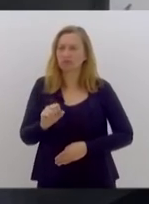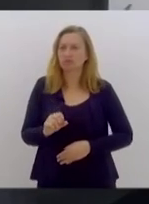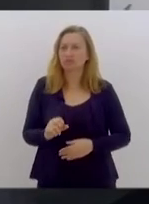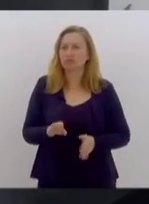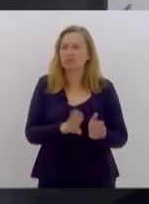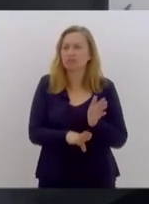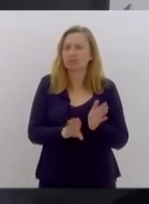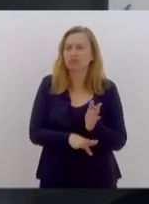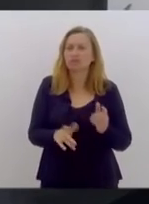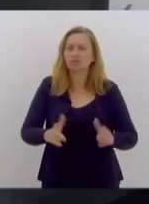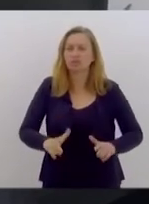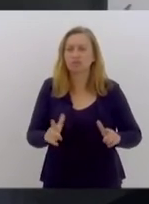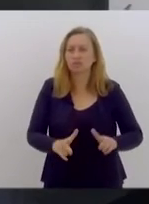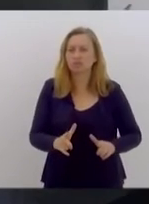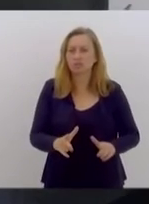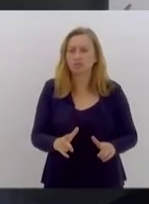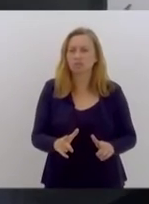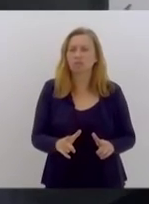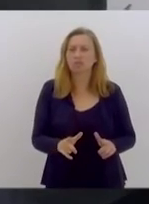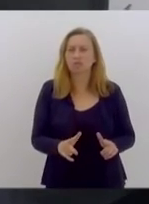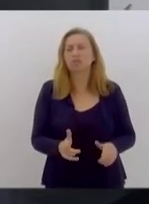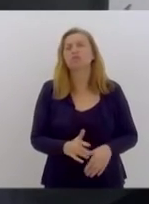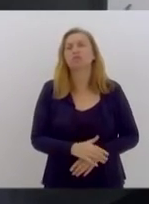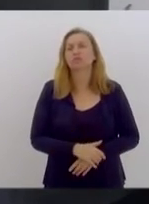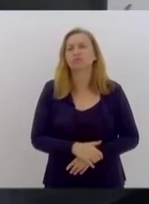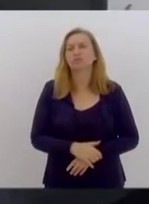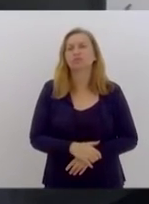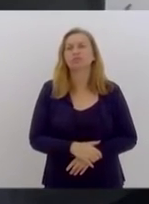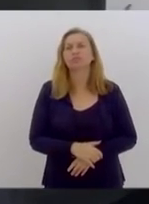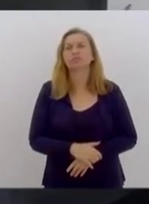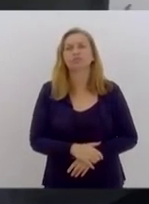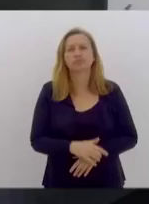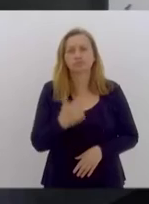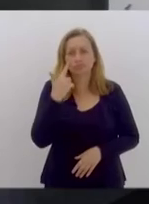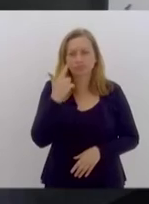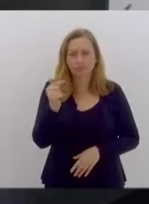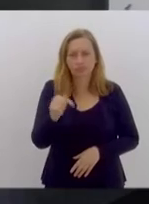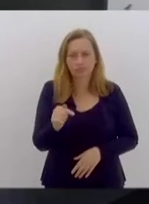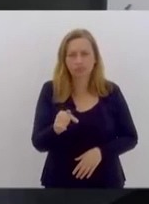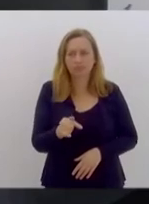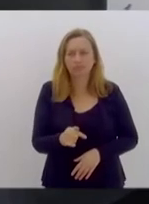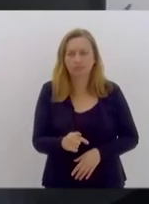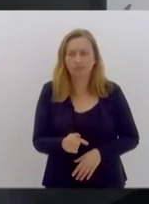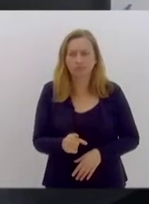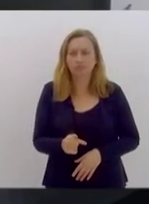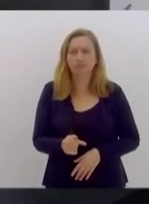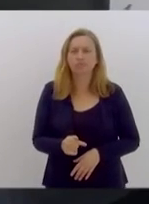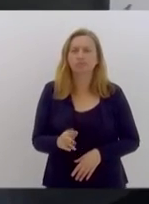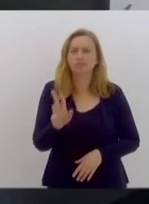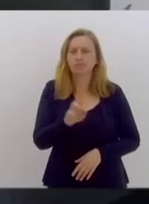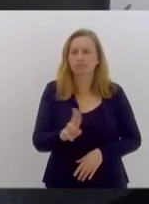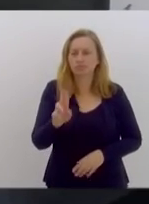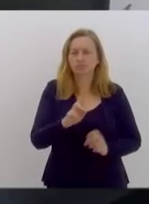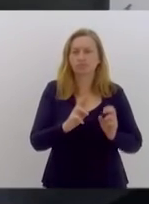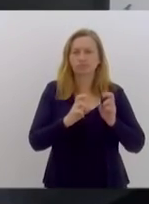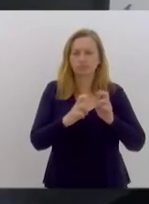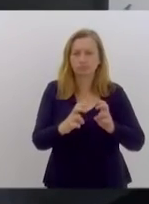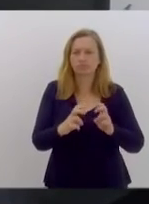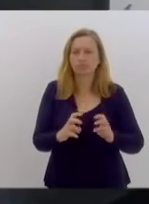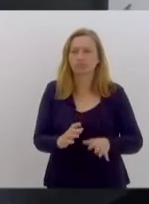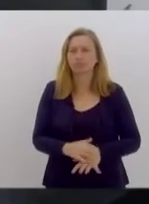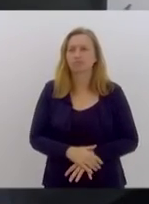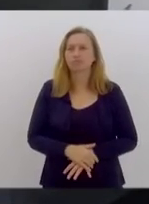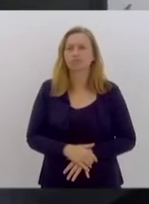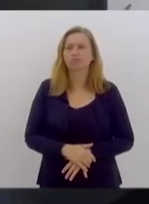onde de forma se foi através das prioridades foram levantadas aqui há bem do usuário sistema de trem então